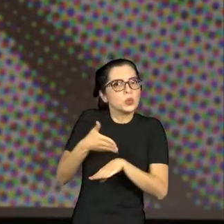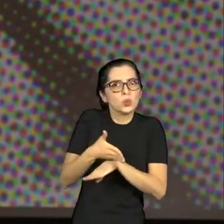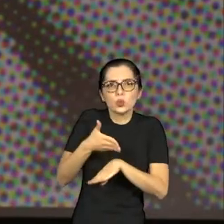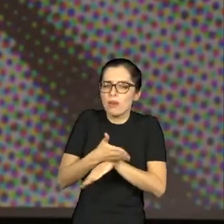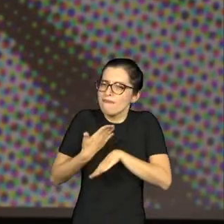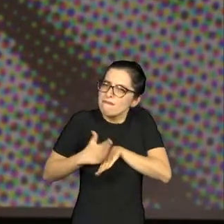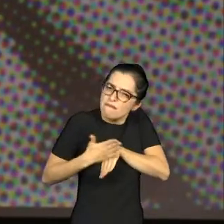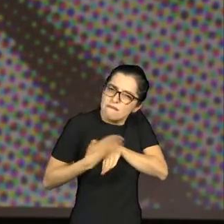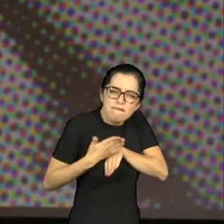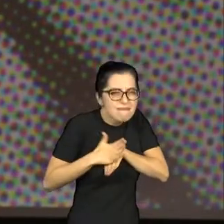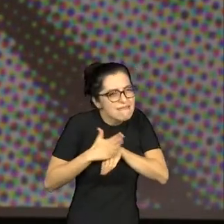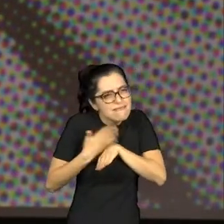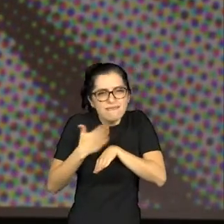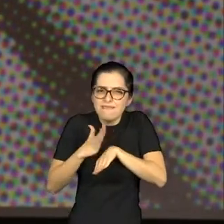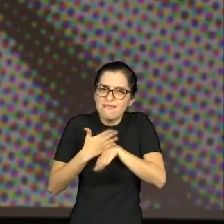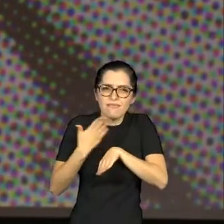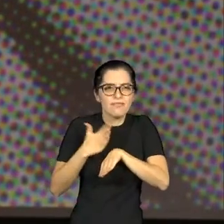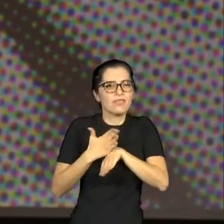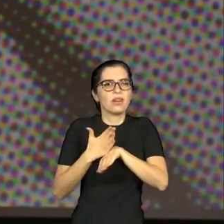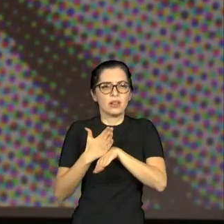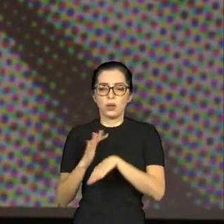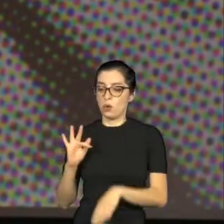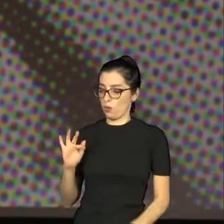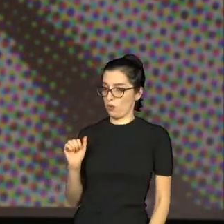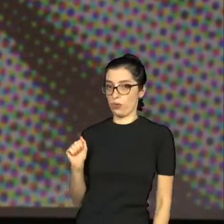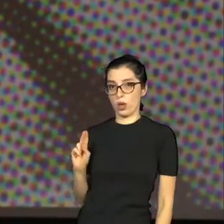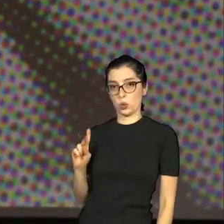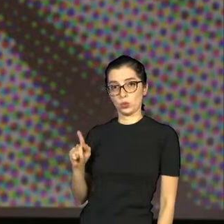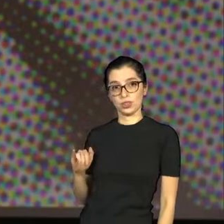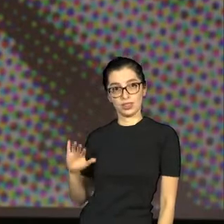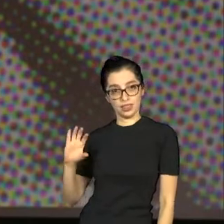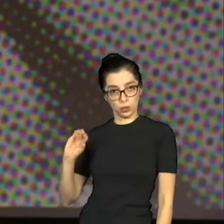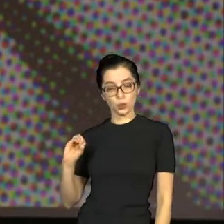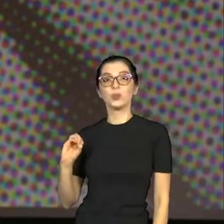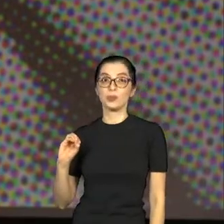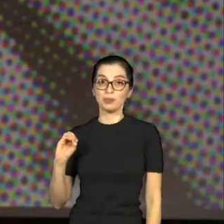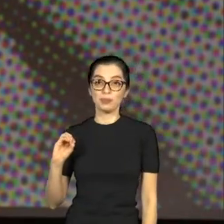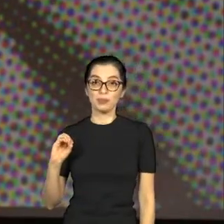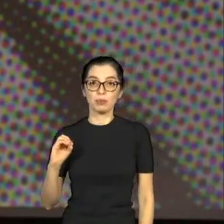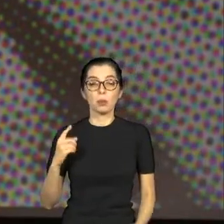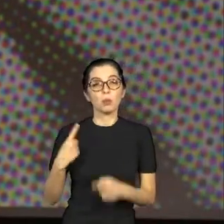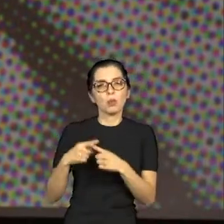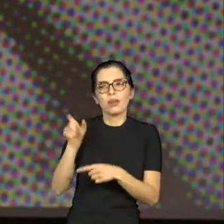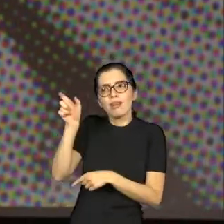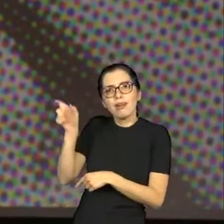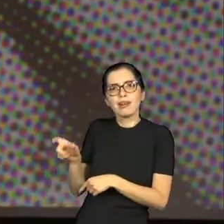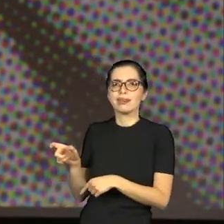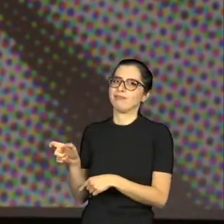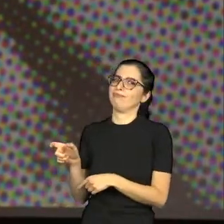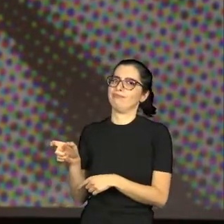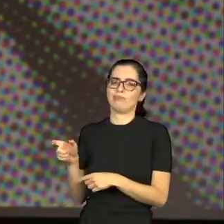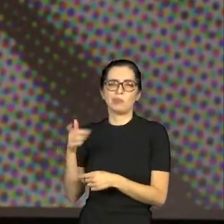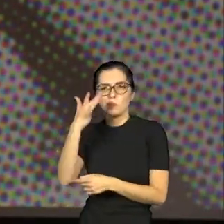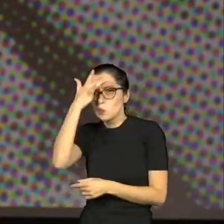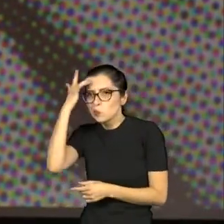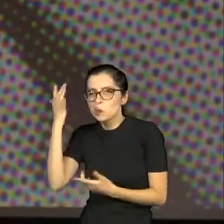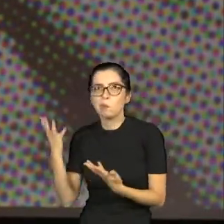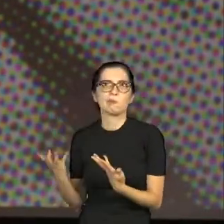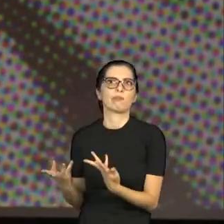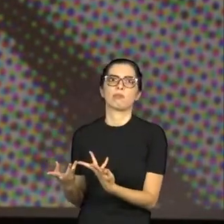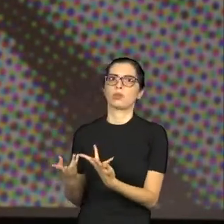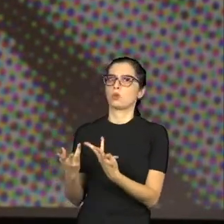Fauzi. Eu sempre que eu ensaio uma peça, mesmo na televisão, que eu falo do Fauzi, porque o Fauzi é esse tipo de pessoa que ele